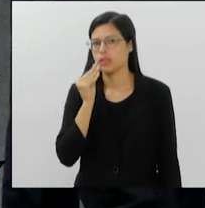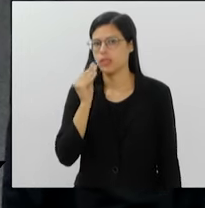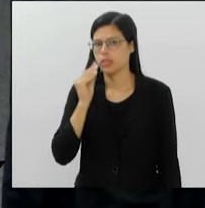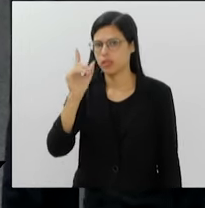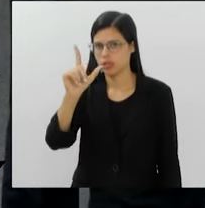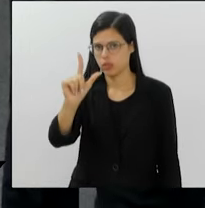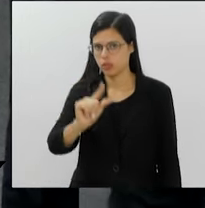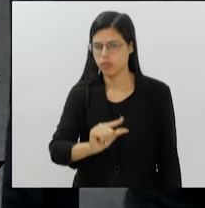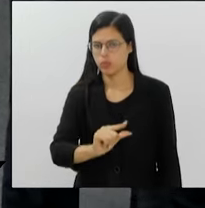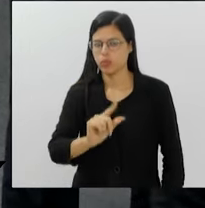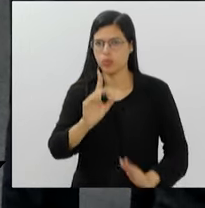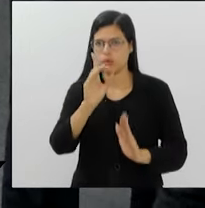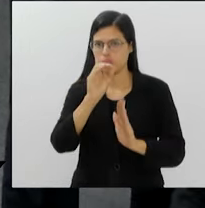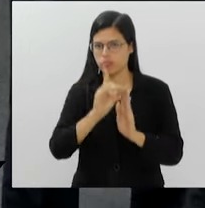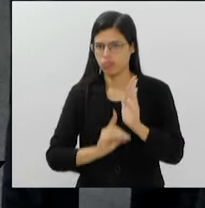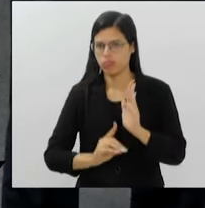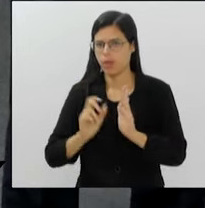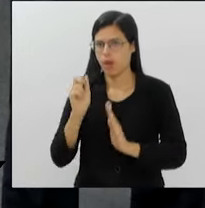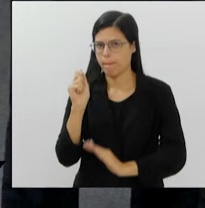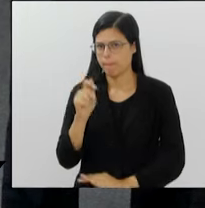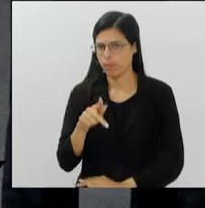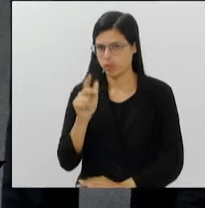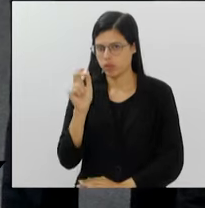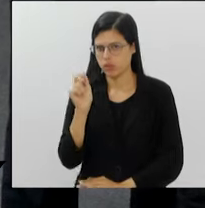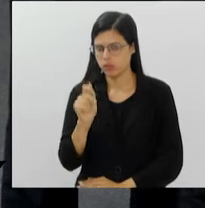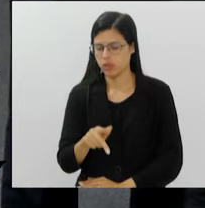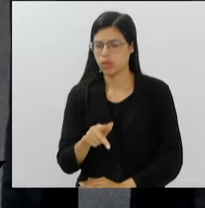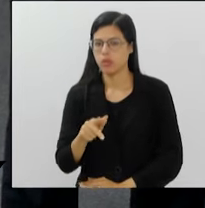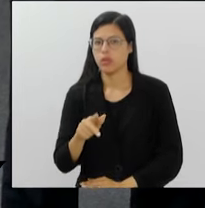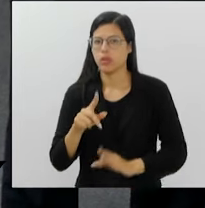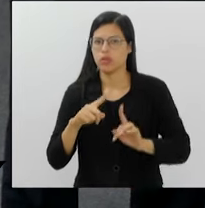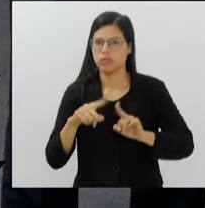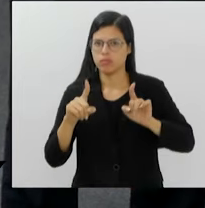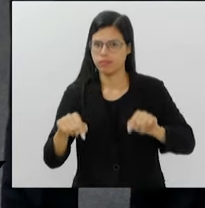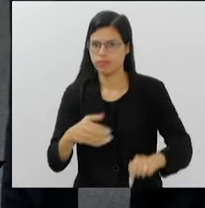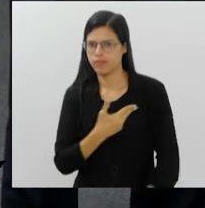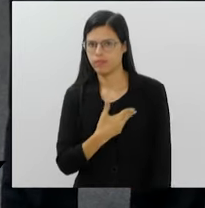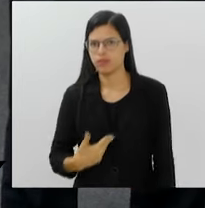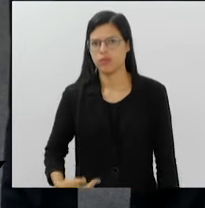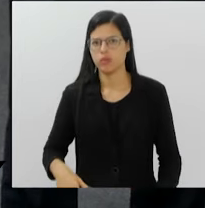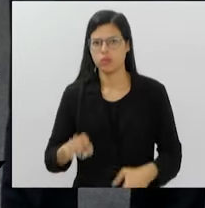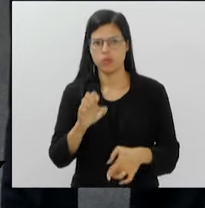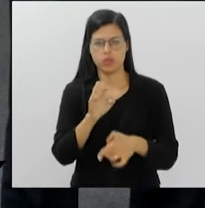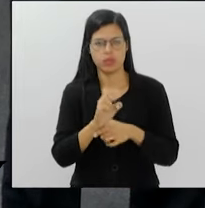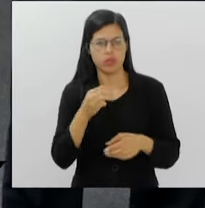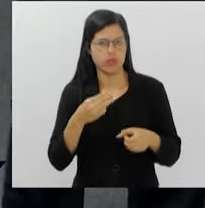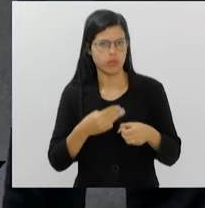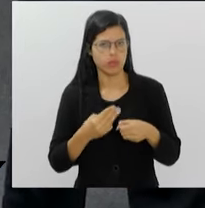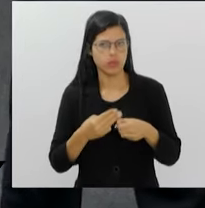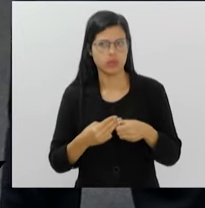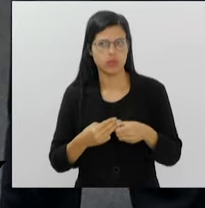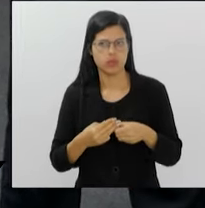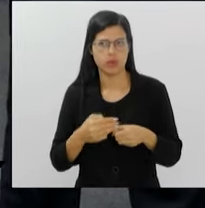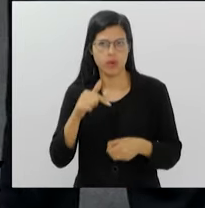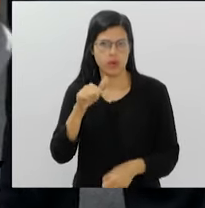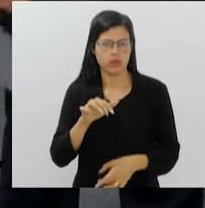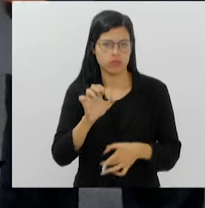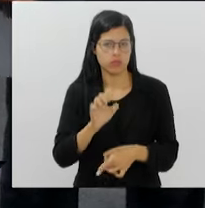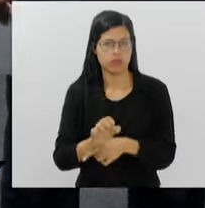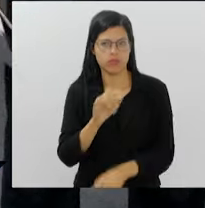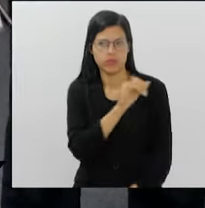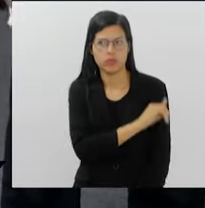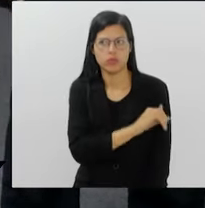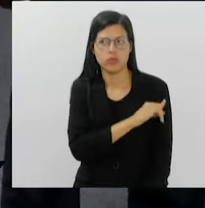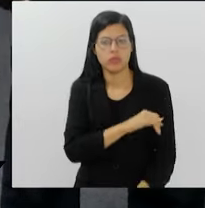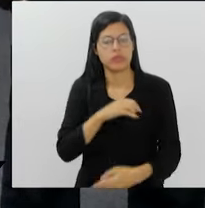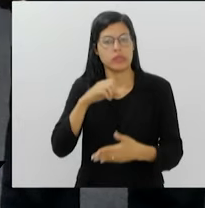direitos às aposentadorias dos servidores públicos dos estados e municípios. E aqui no estado do Rio de Janeiro, a gente está